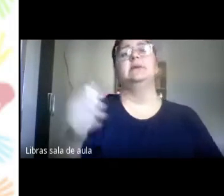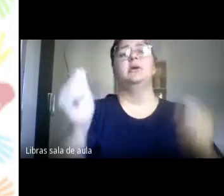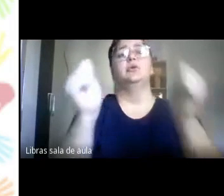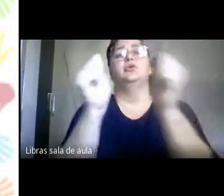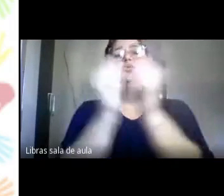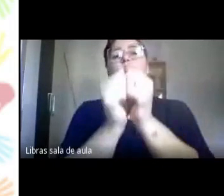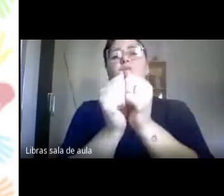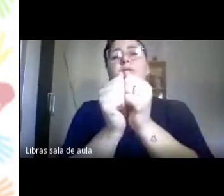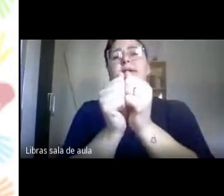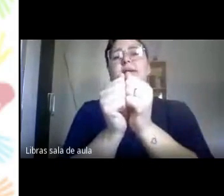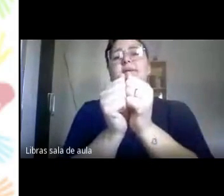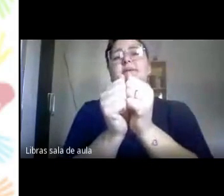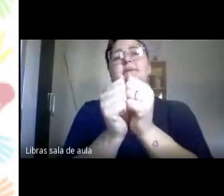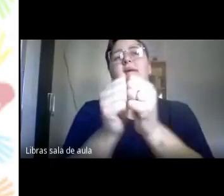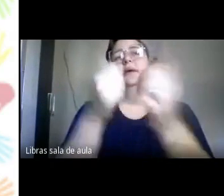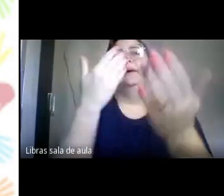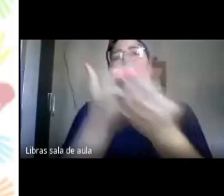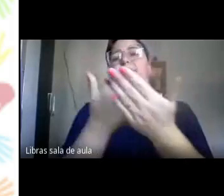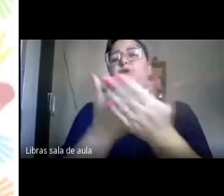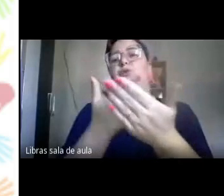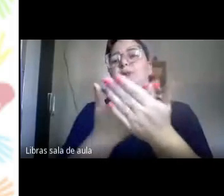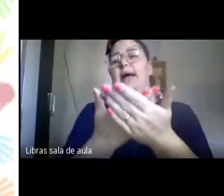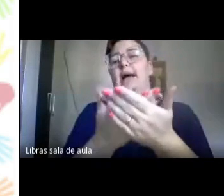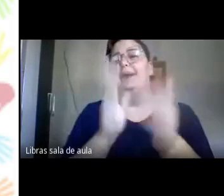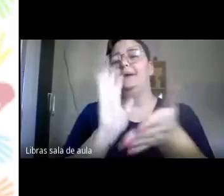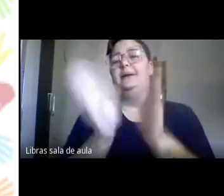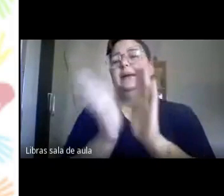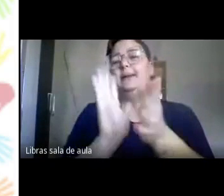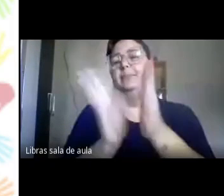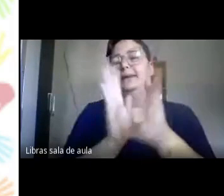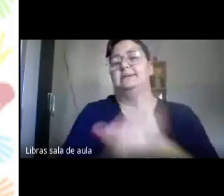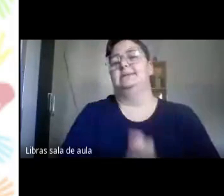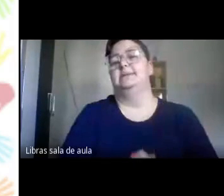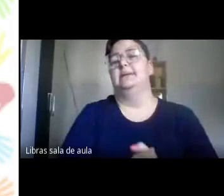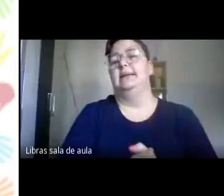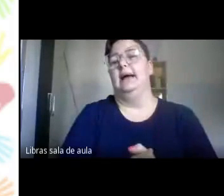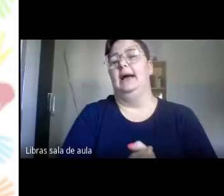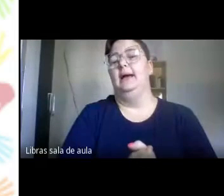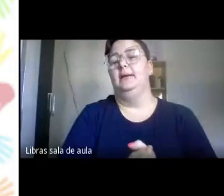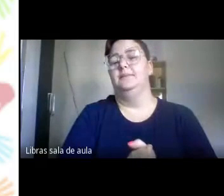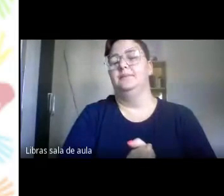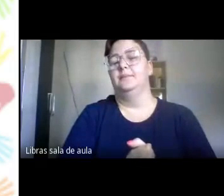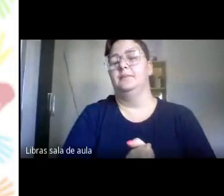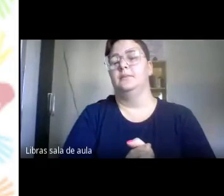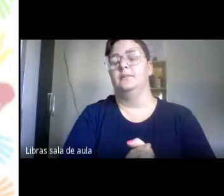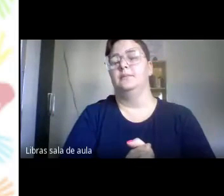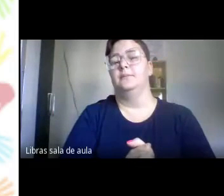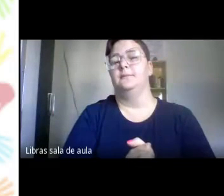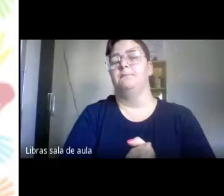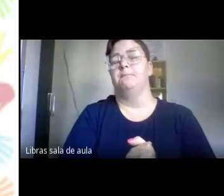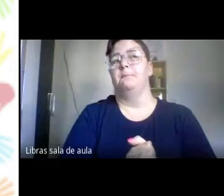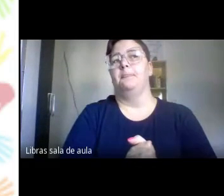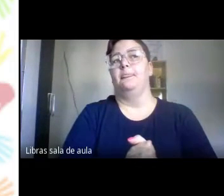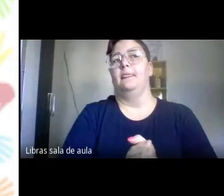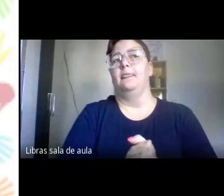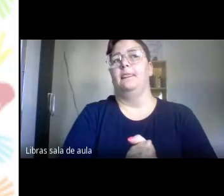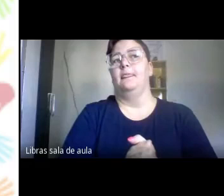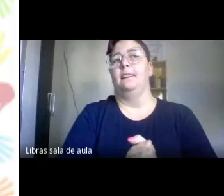duas juntas estudar Libras, tá?